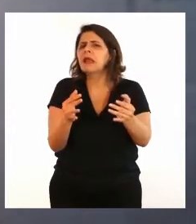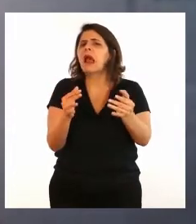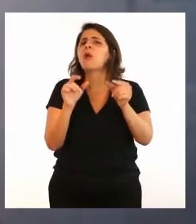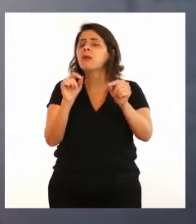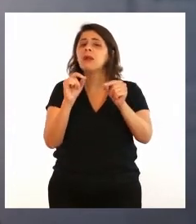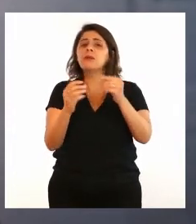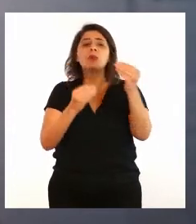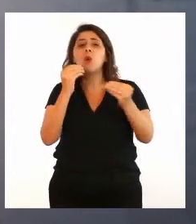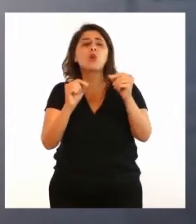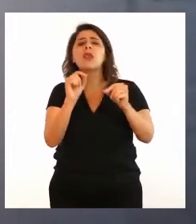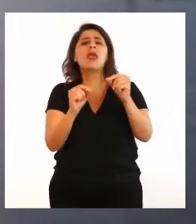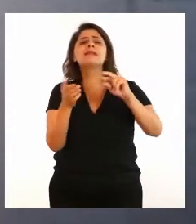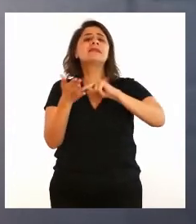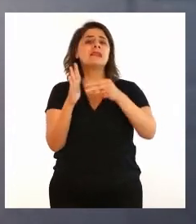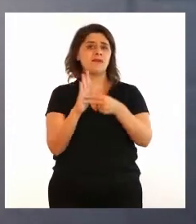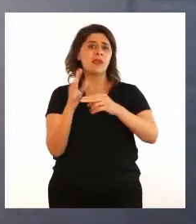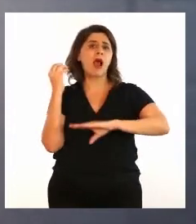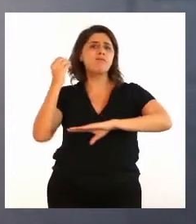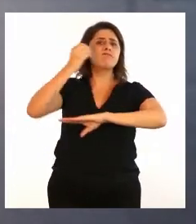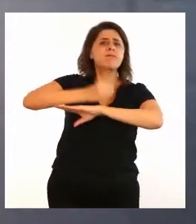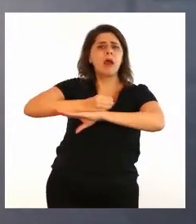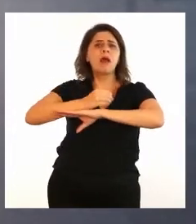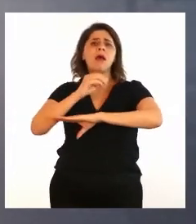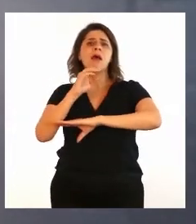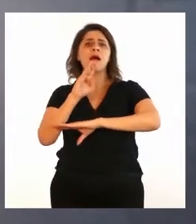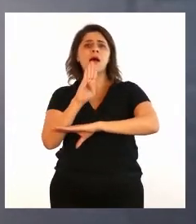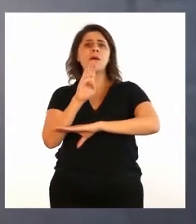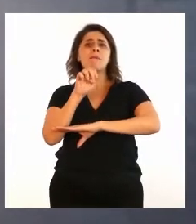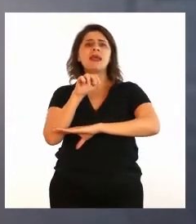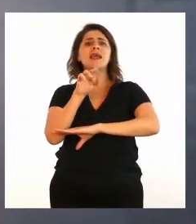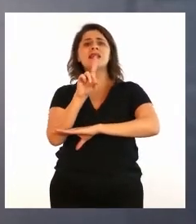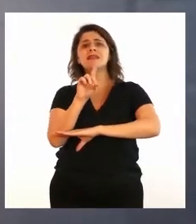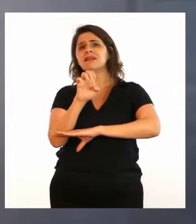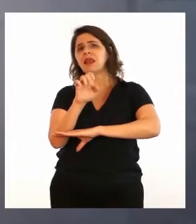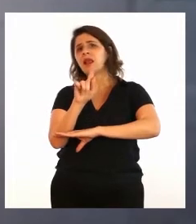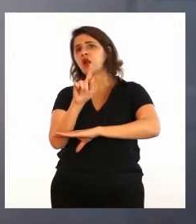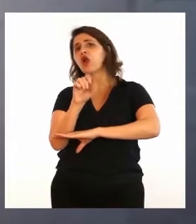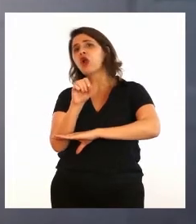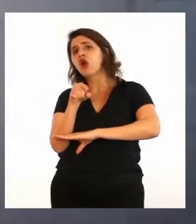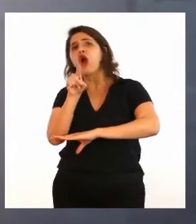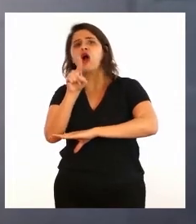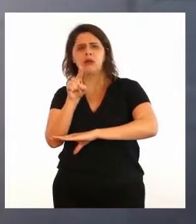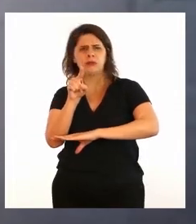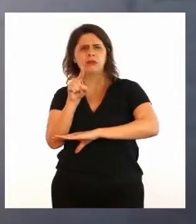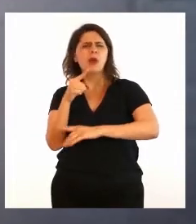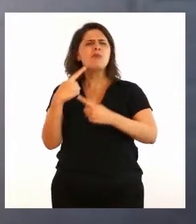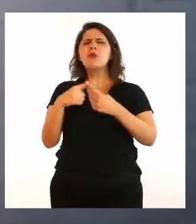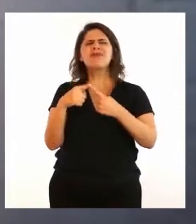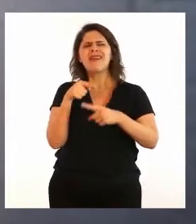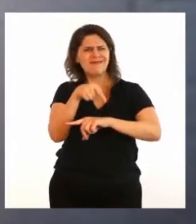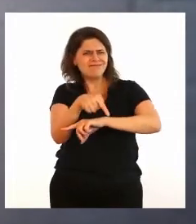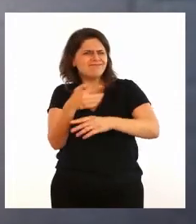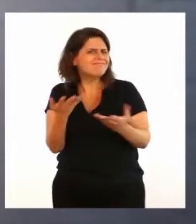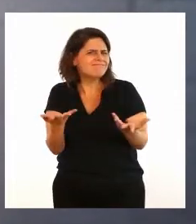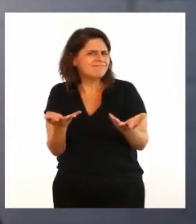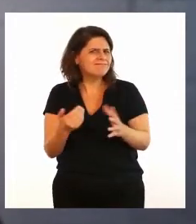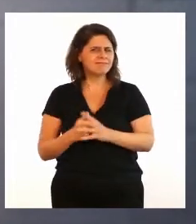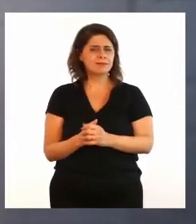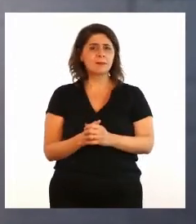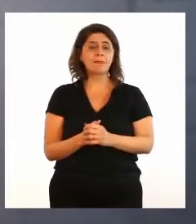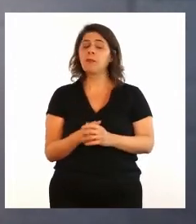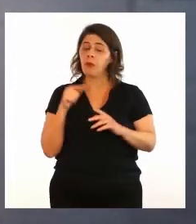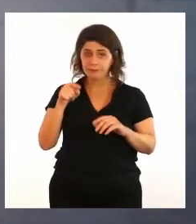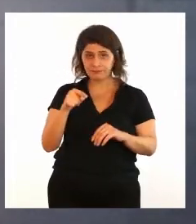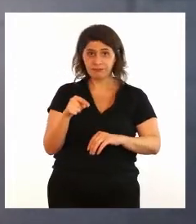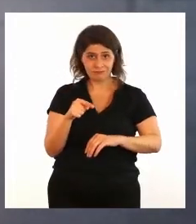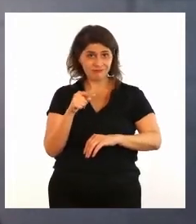contadas sobre o Bendegó e por que ele aparece na nossa publicação. Bom, Bendegó é o nome que